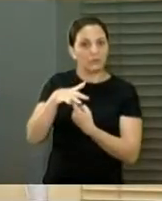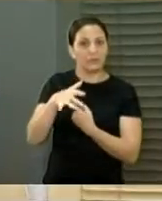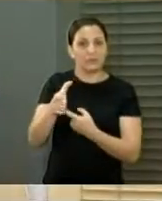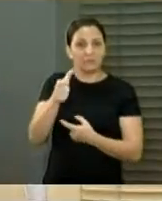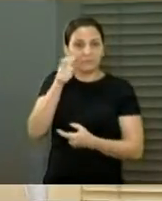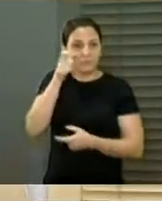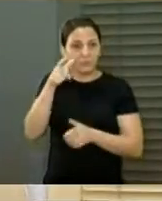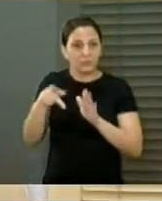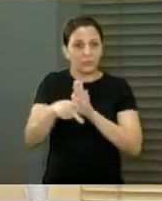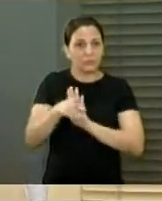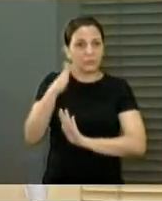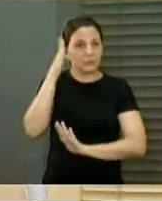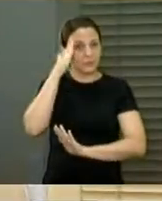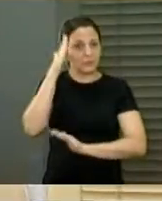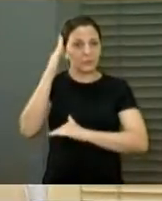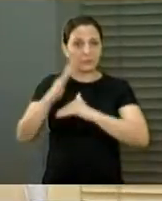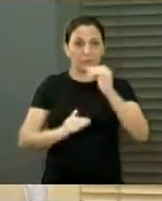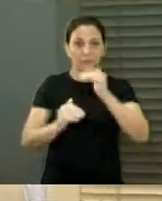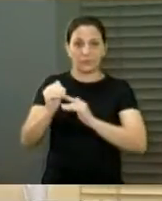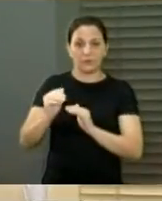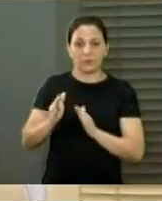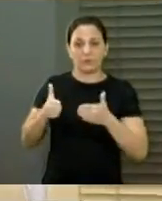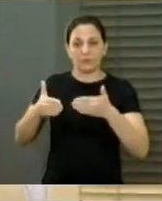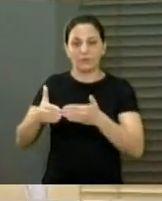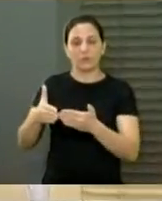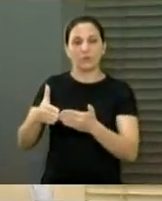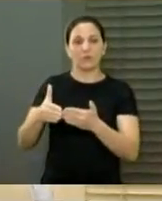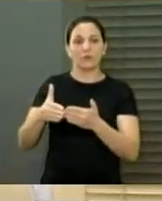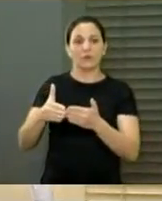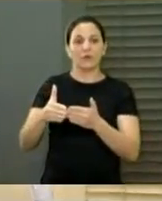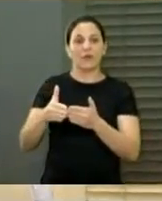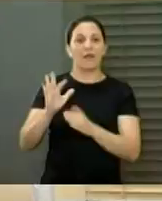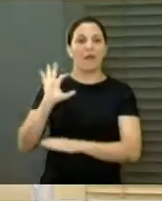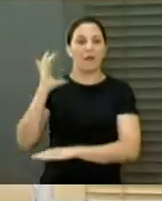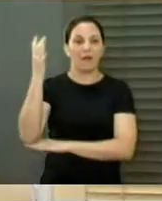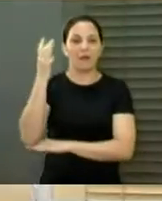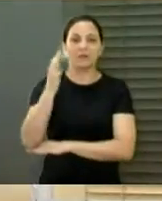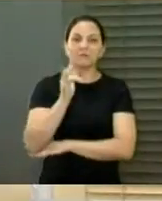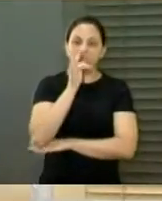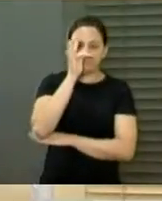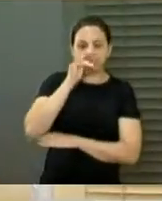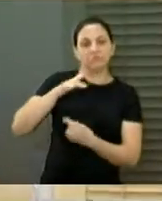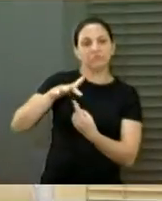de saber mais sobre as ações em prol da natureza e saneamento básico,